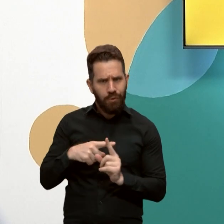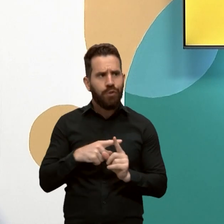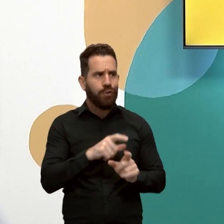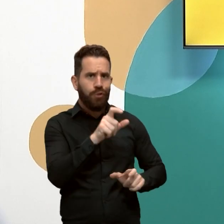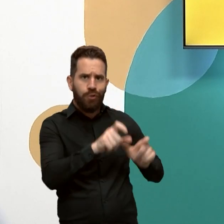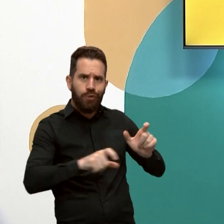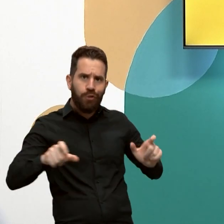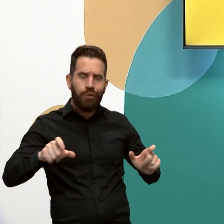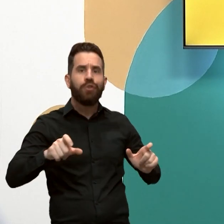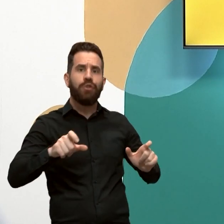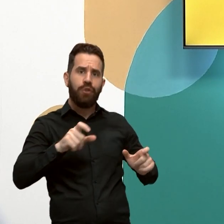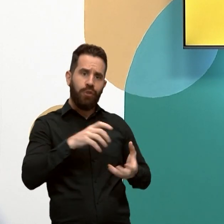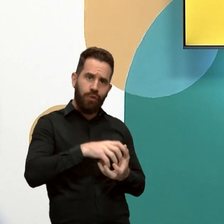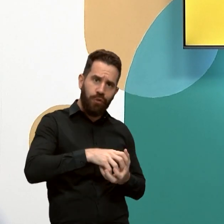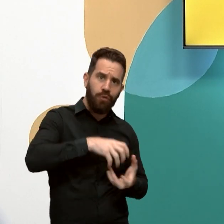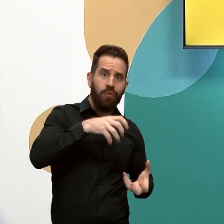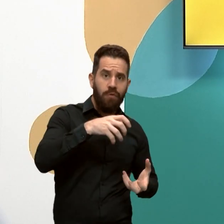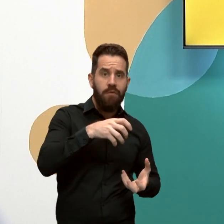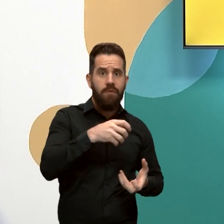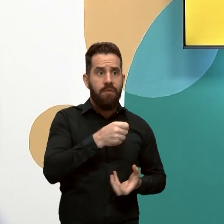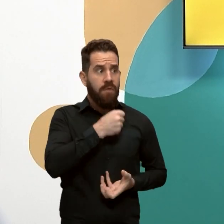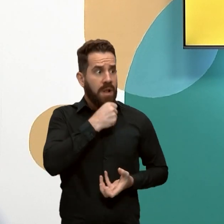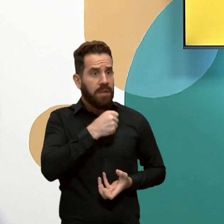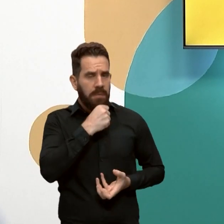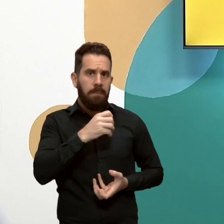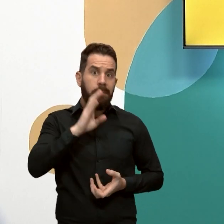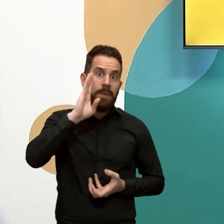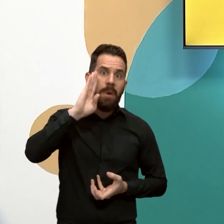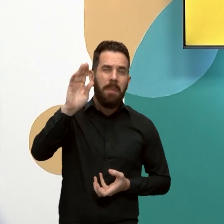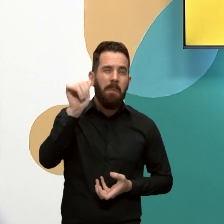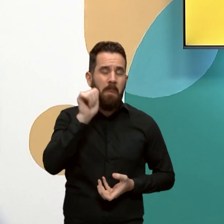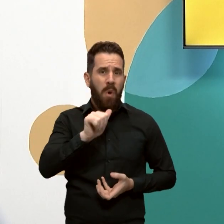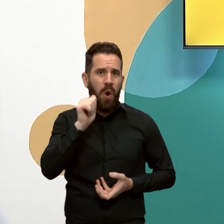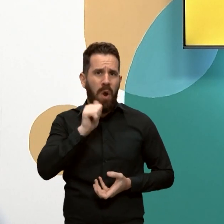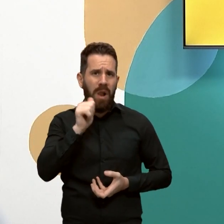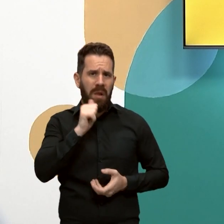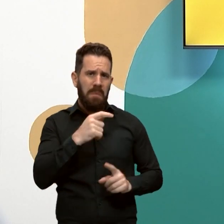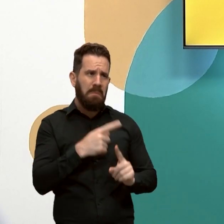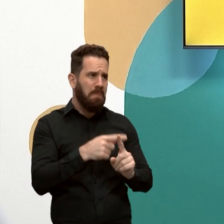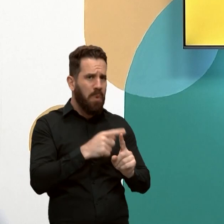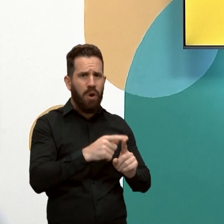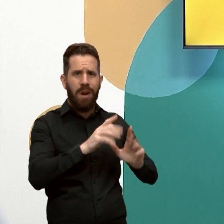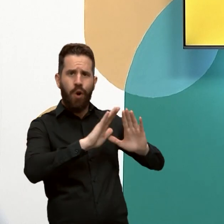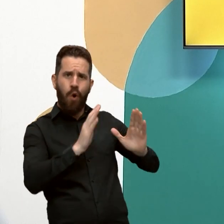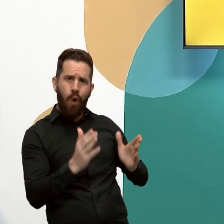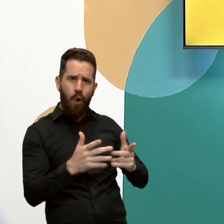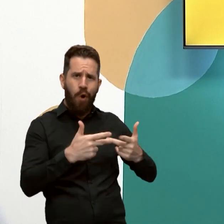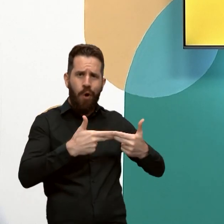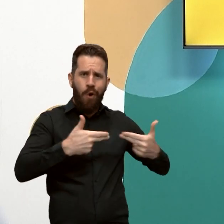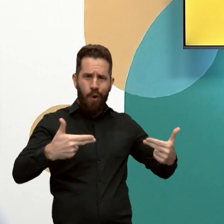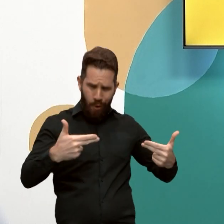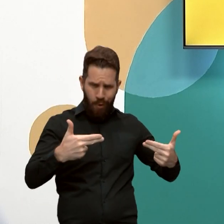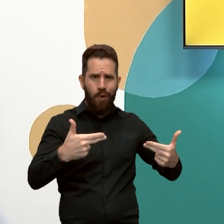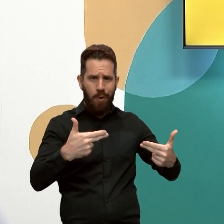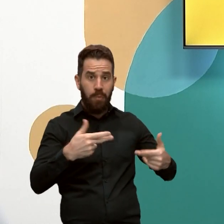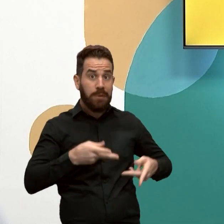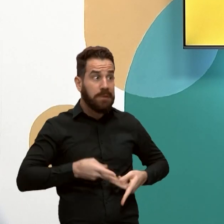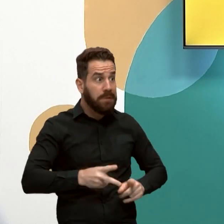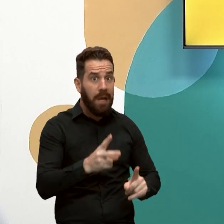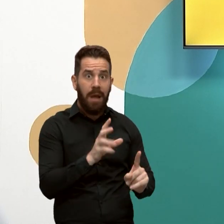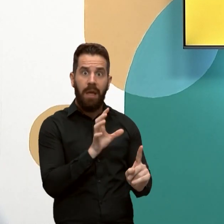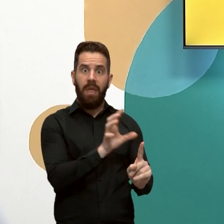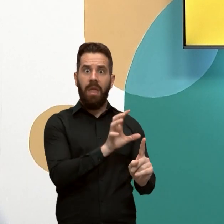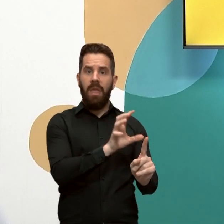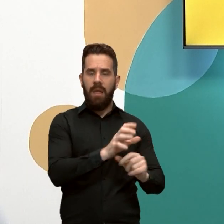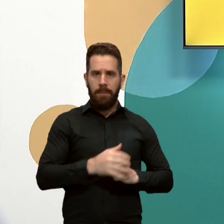envelhecimento, principalmente das mulheres, que são sempre tão cobradas por questões estéticas. E hoje você pode acompanhar um